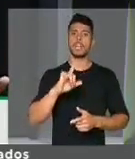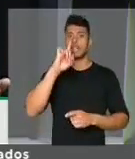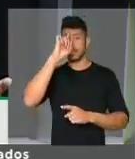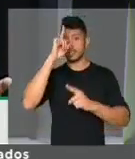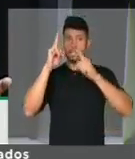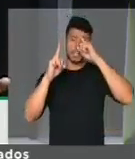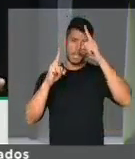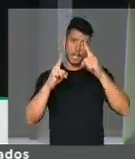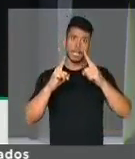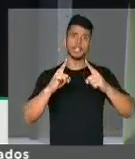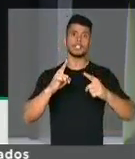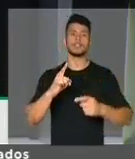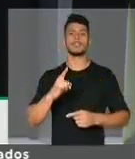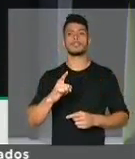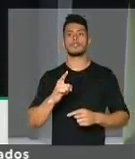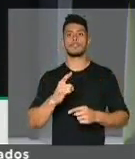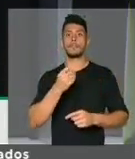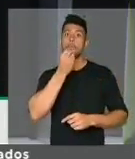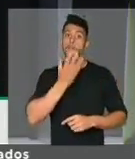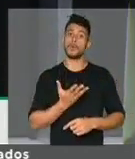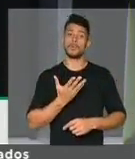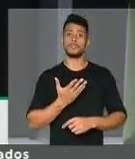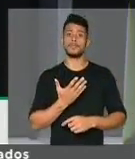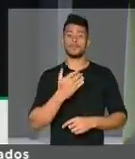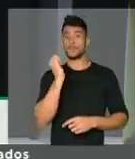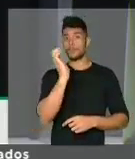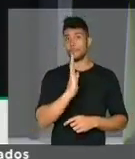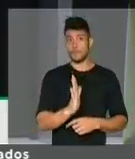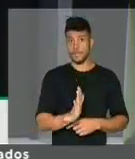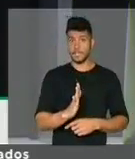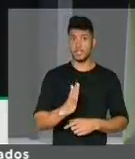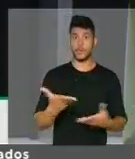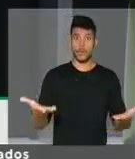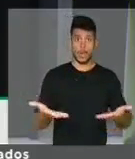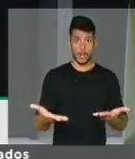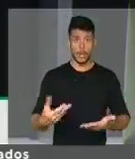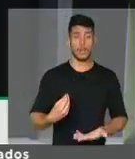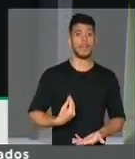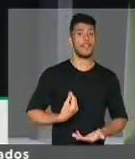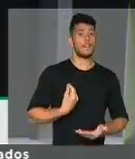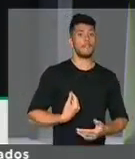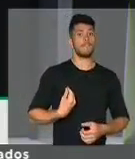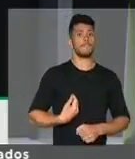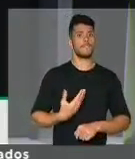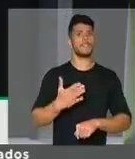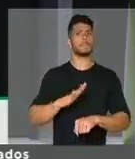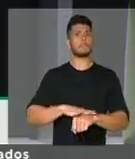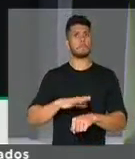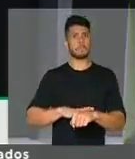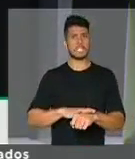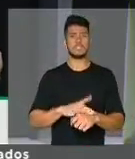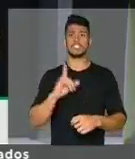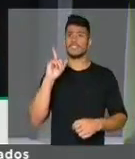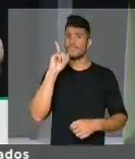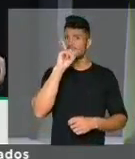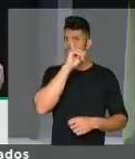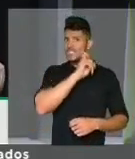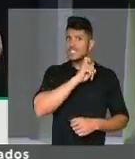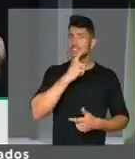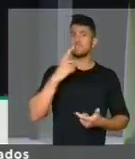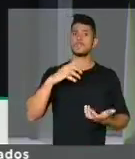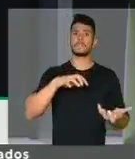e causas. O Brasil vive uma profunda crise do